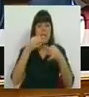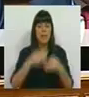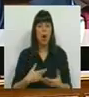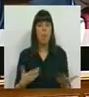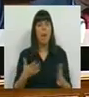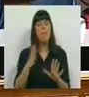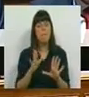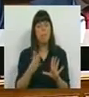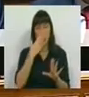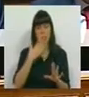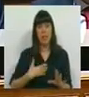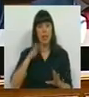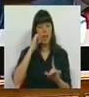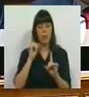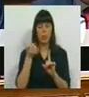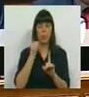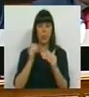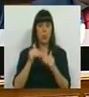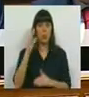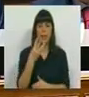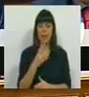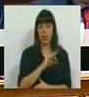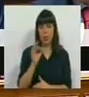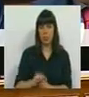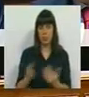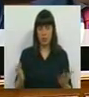mas será um déficit não superior a 3%.